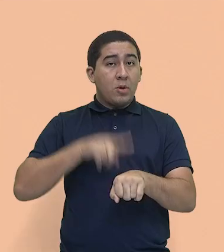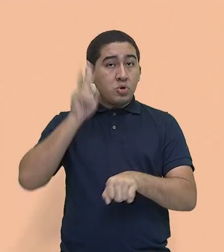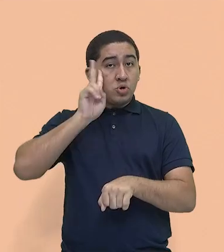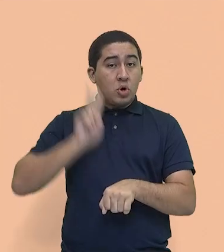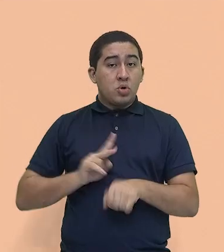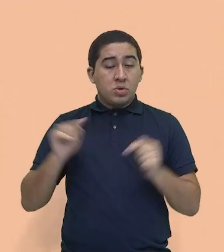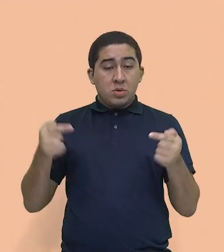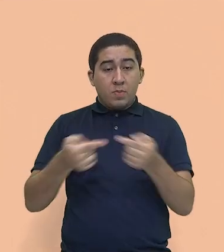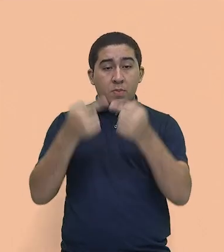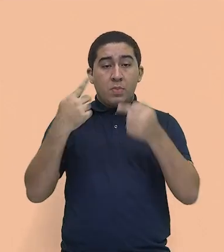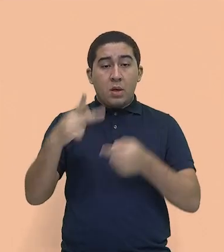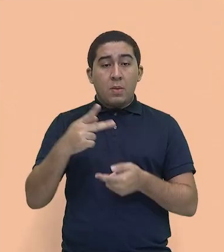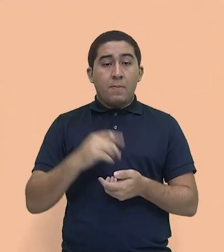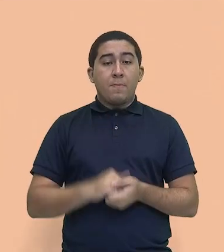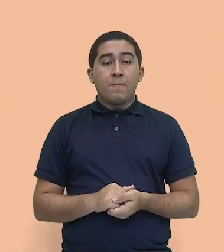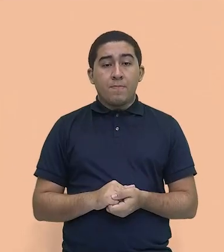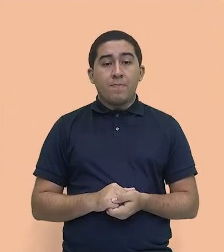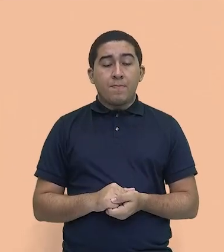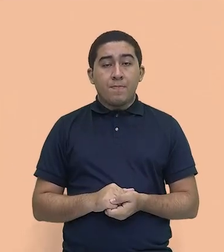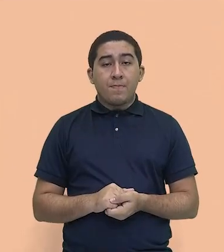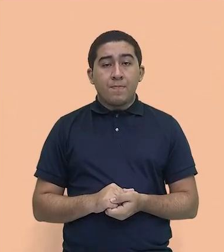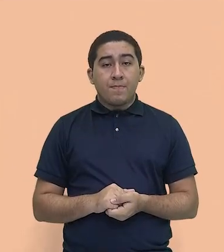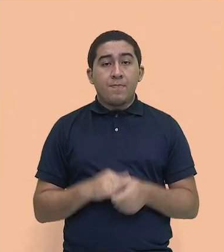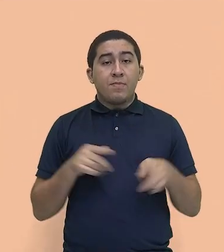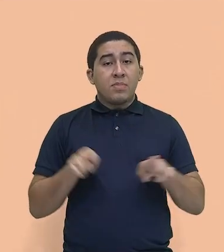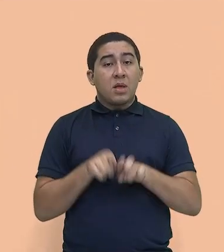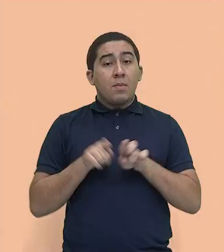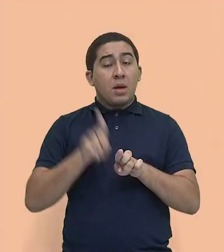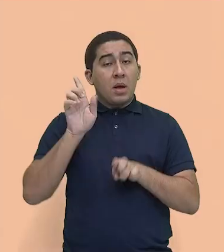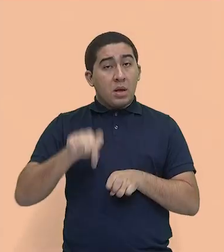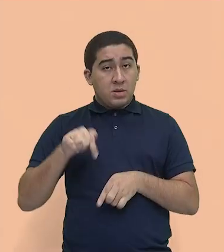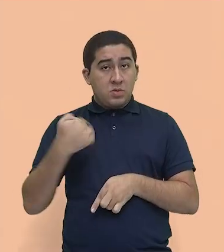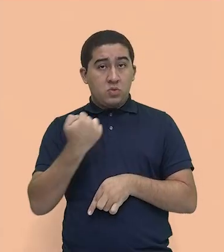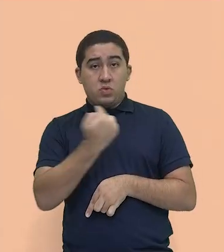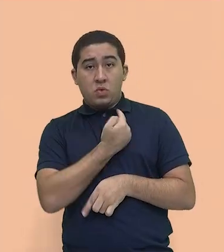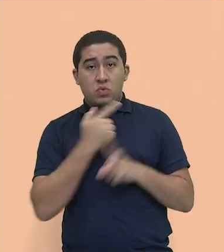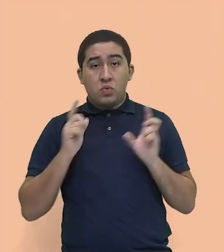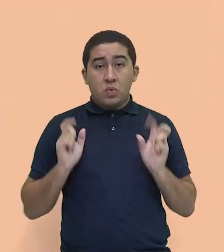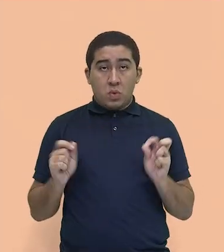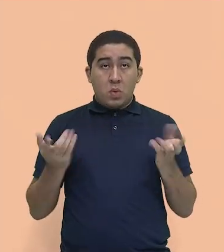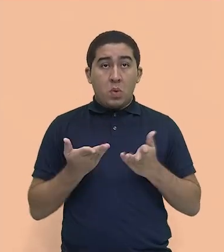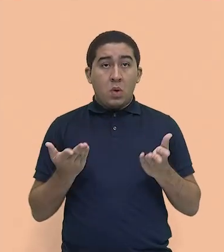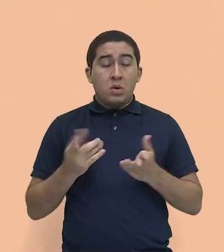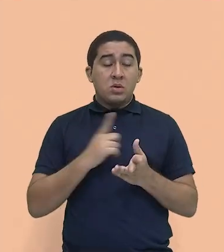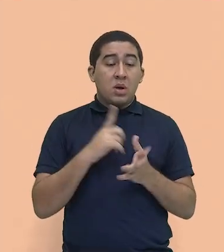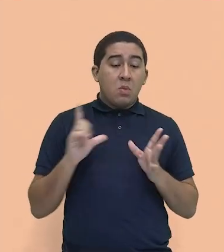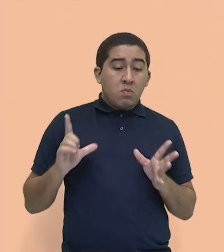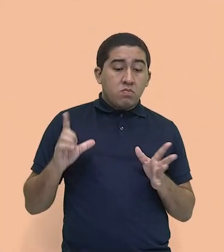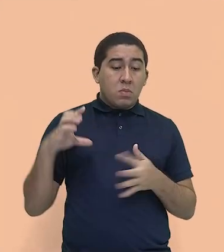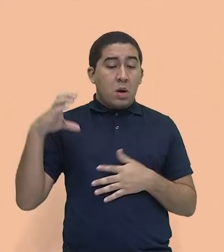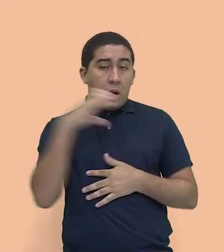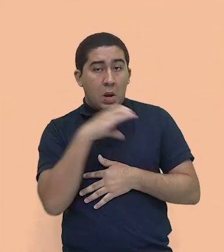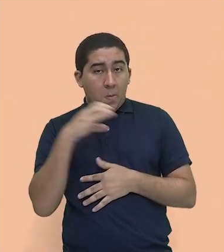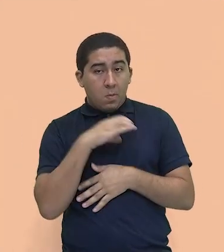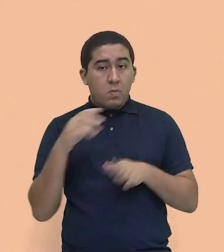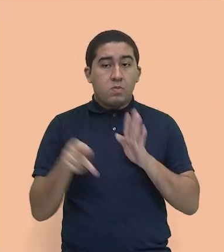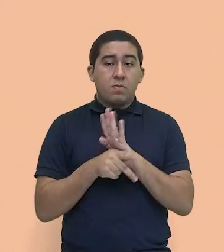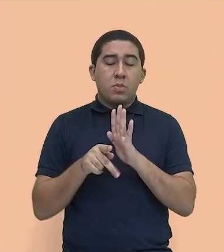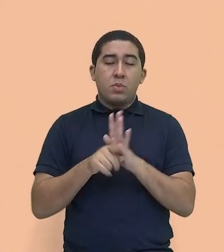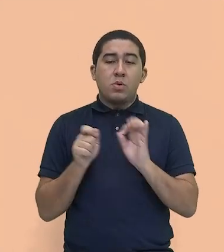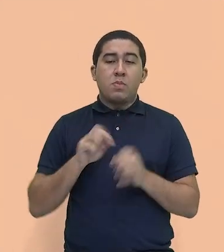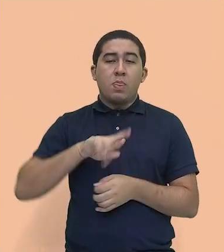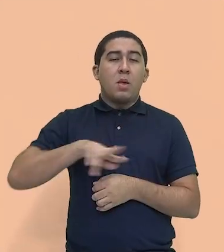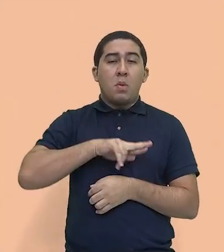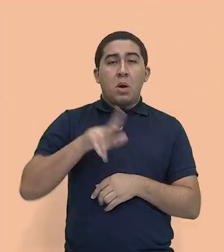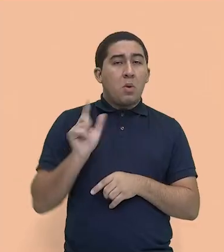E aqui, então, é que está o ponto, né, que a gente vai fazer aqui uma pequena, não é